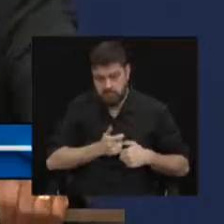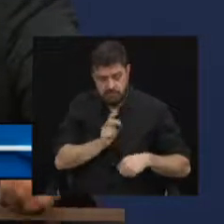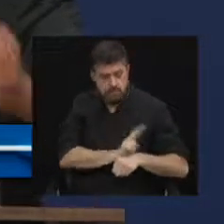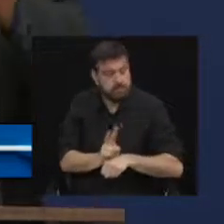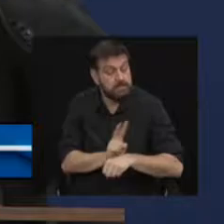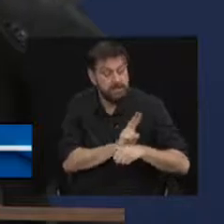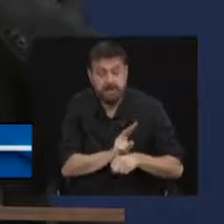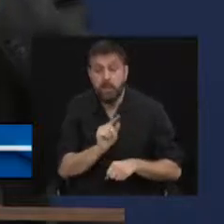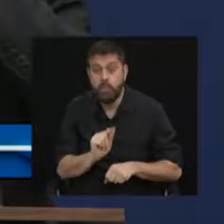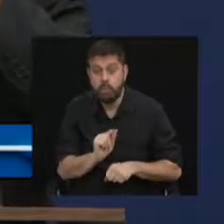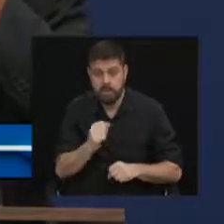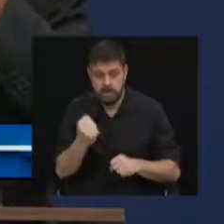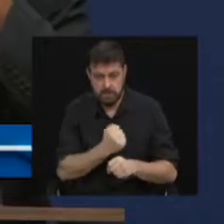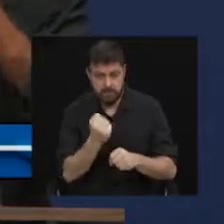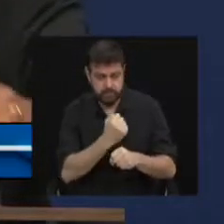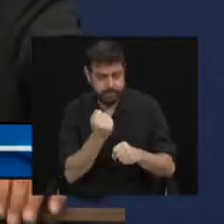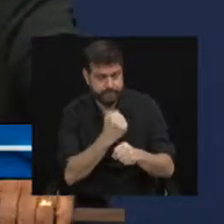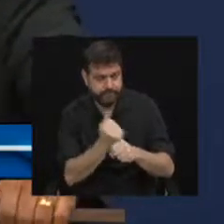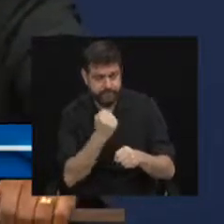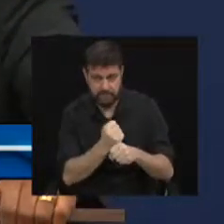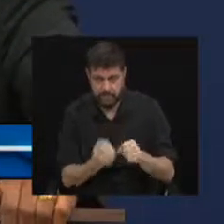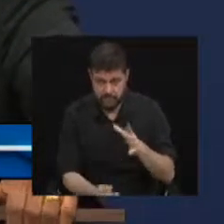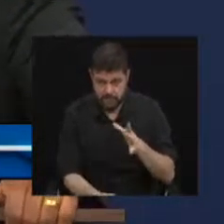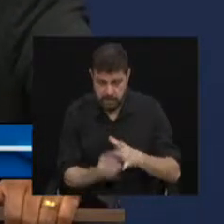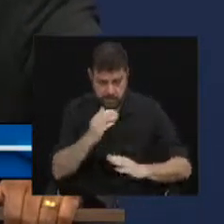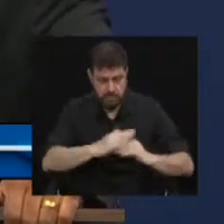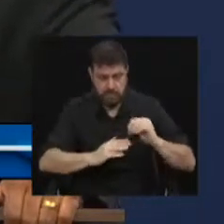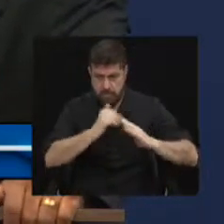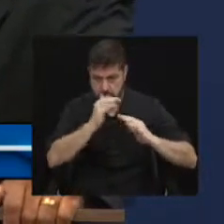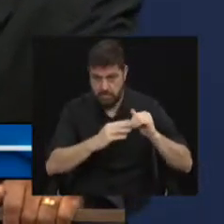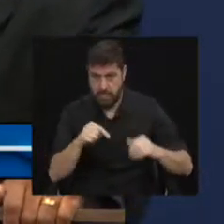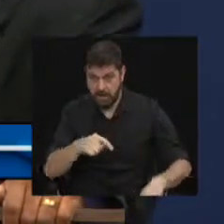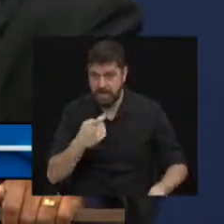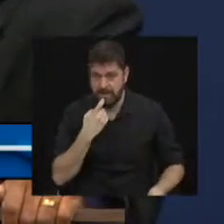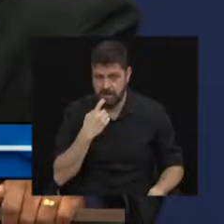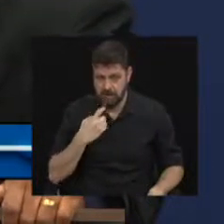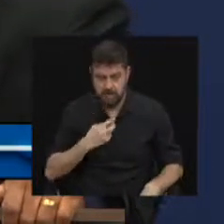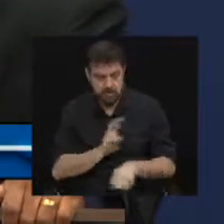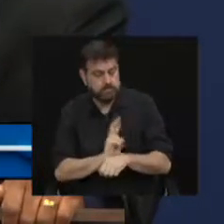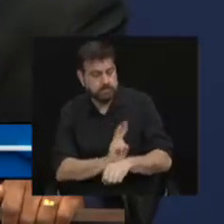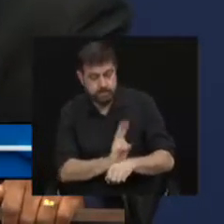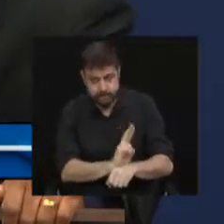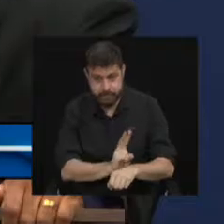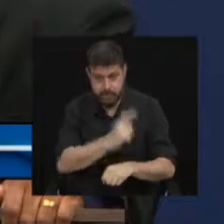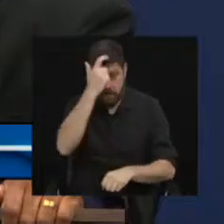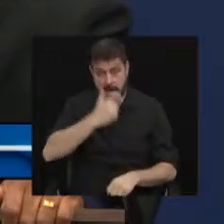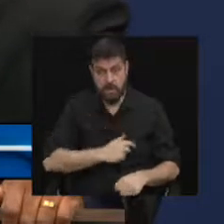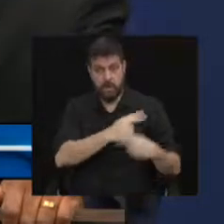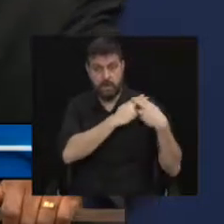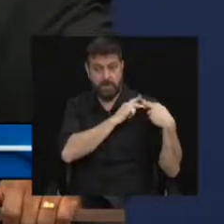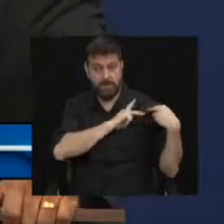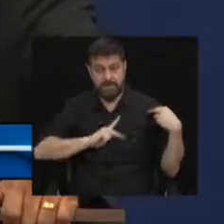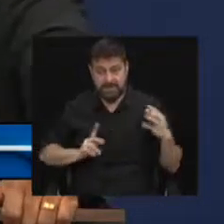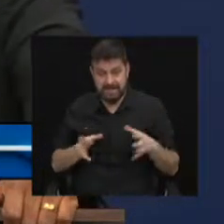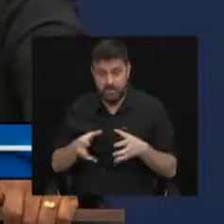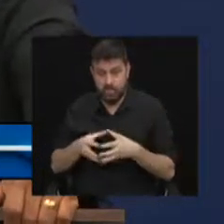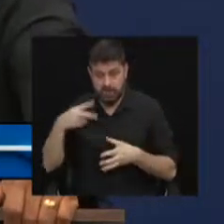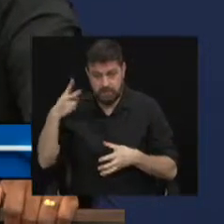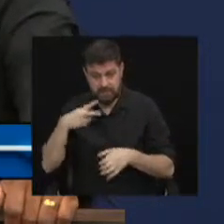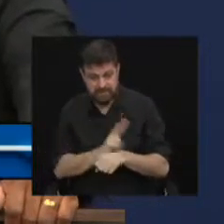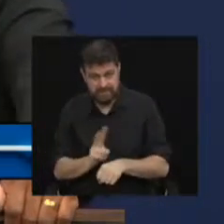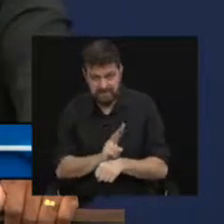tenho um compromisso com a nossa população, viu, vereadores Iabico, também o Edson Ribeiro, nós